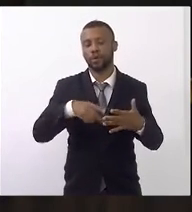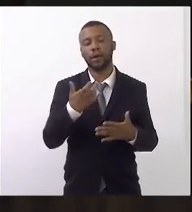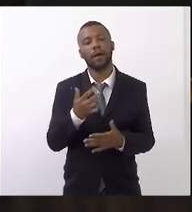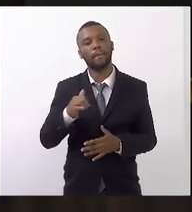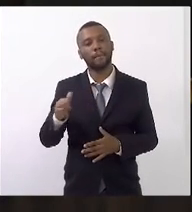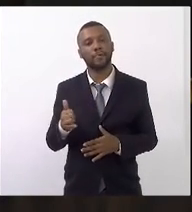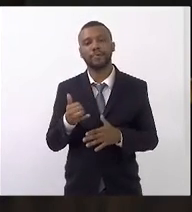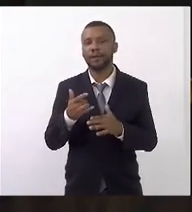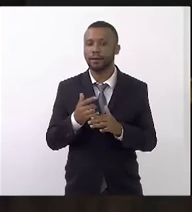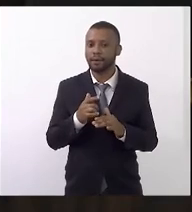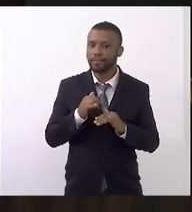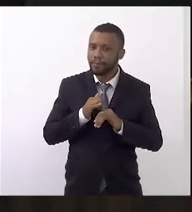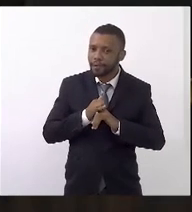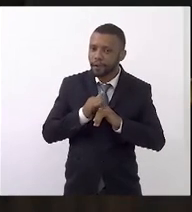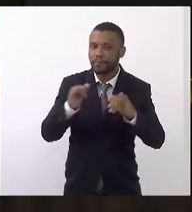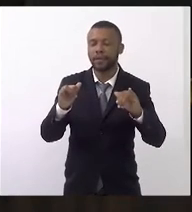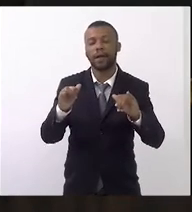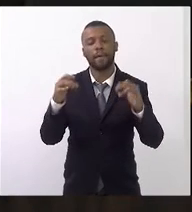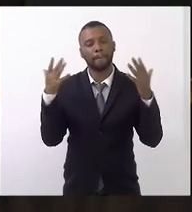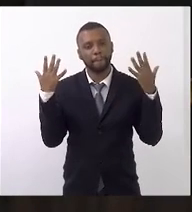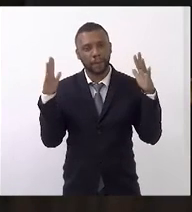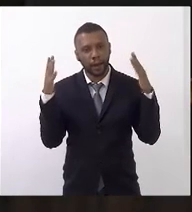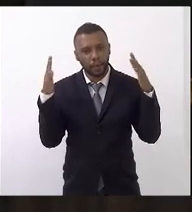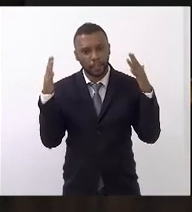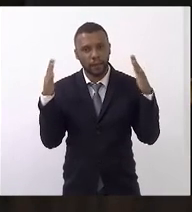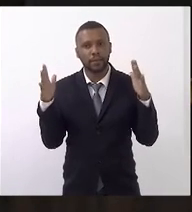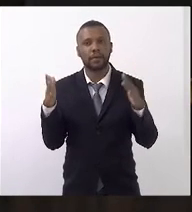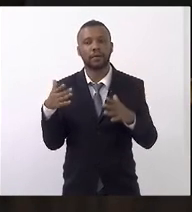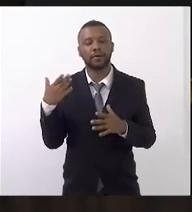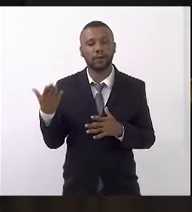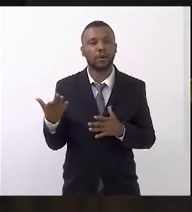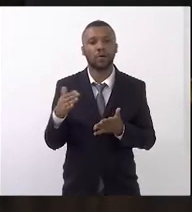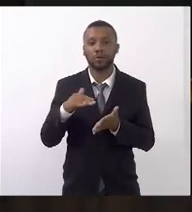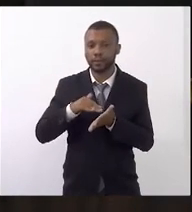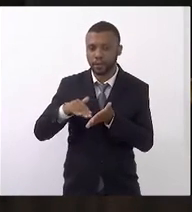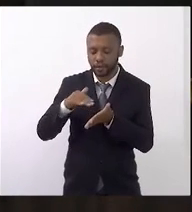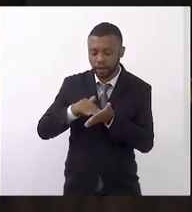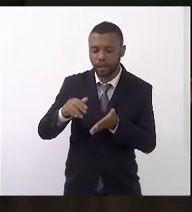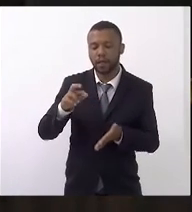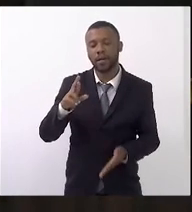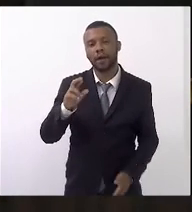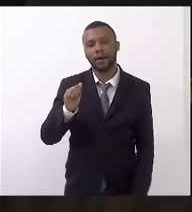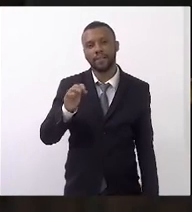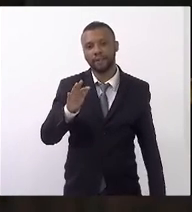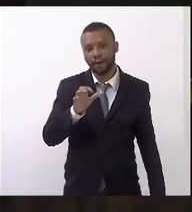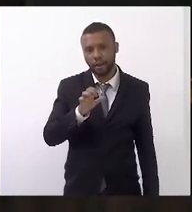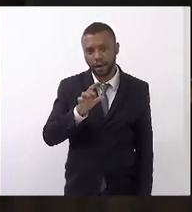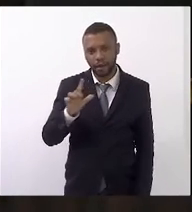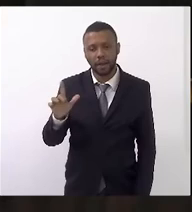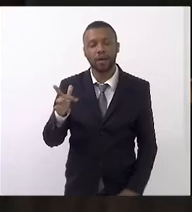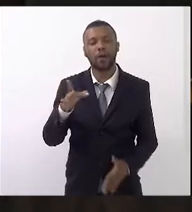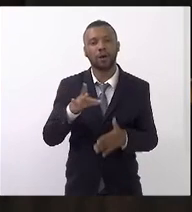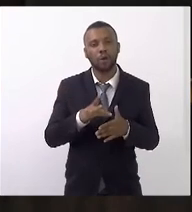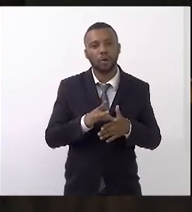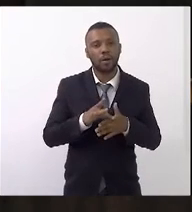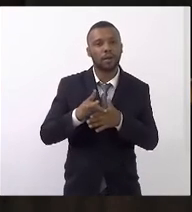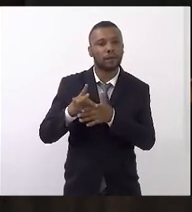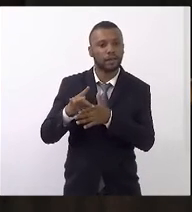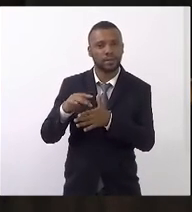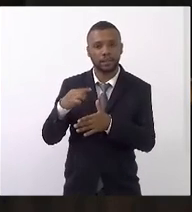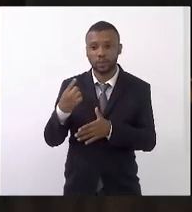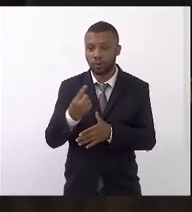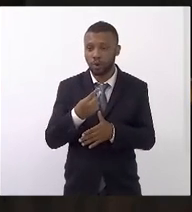registro, parabenizar o secretário Rafael Thompson, lida com a gente aqui da